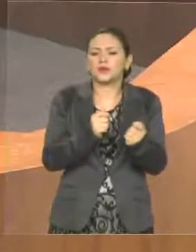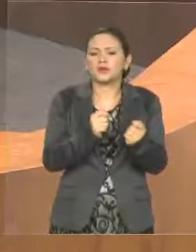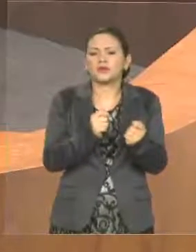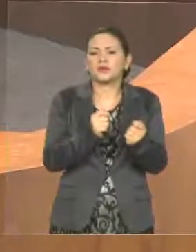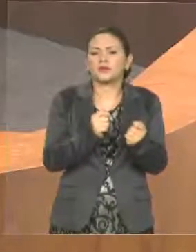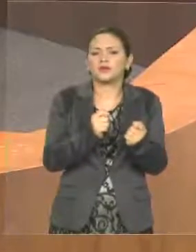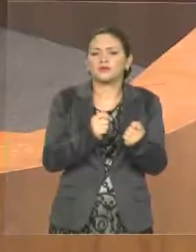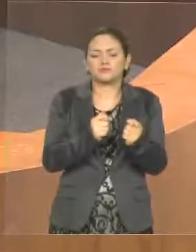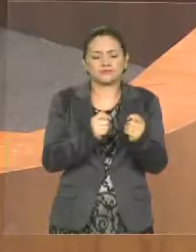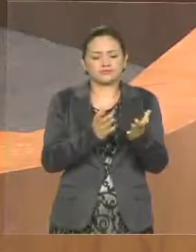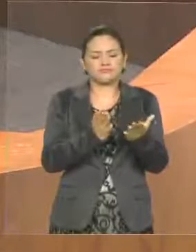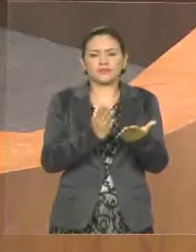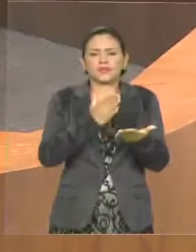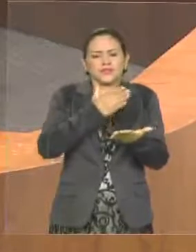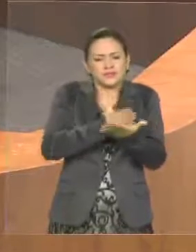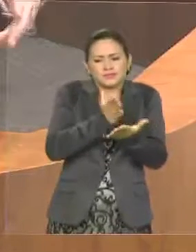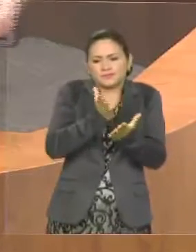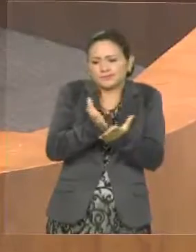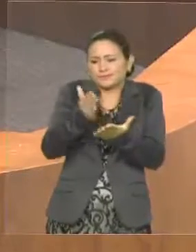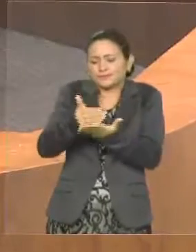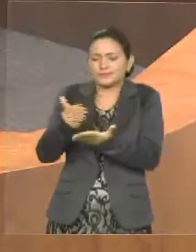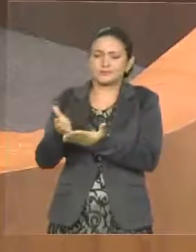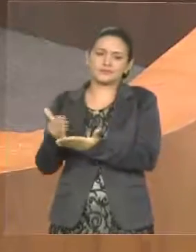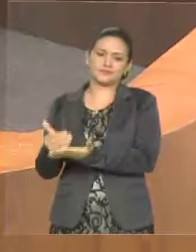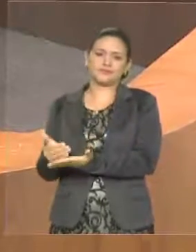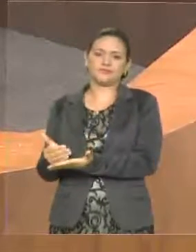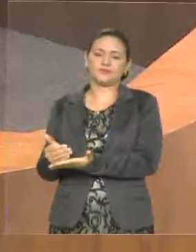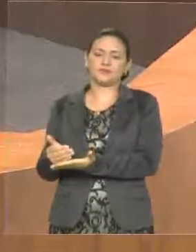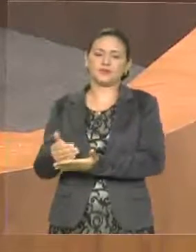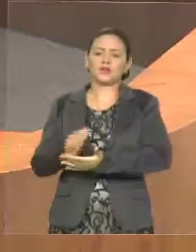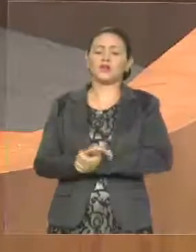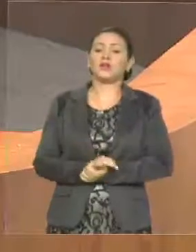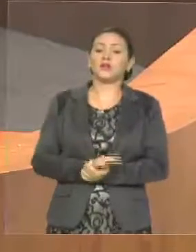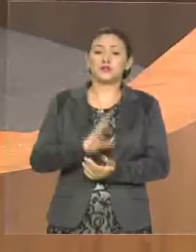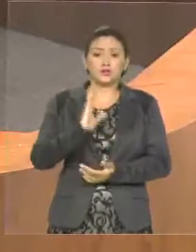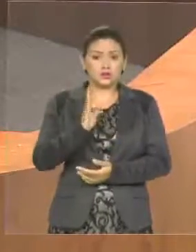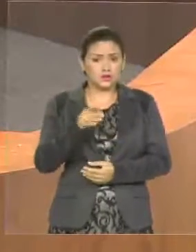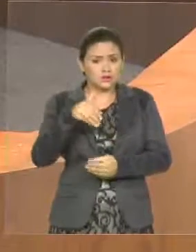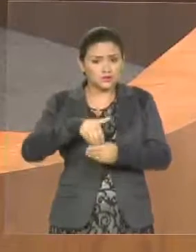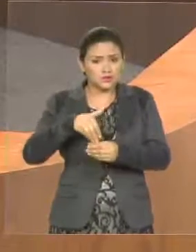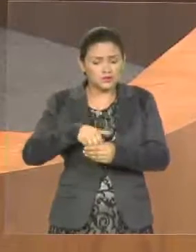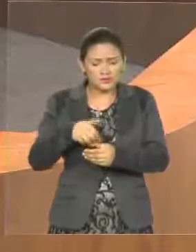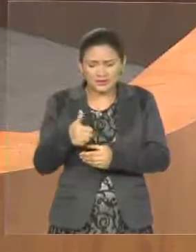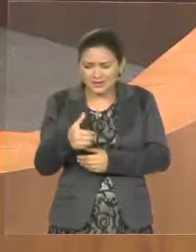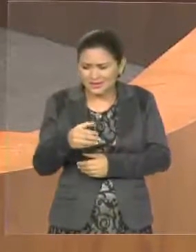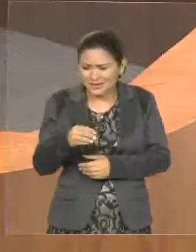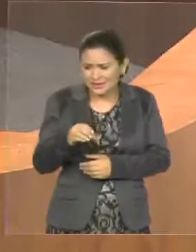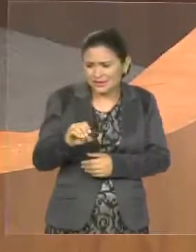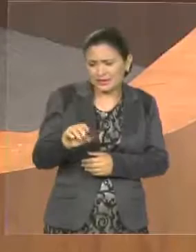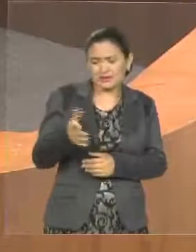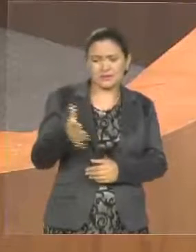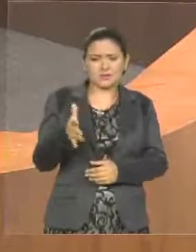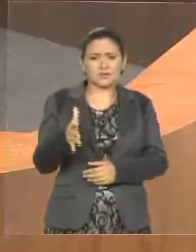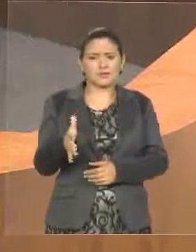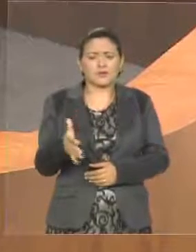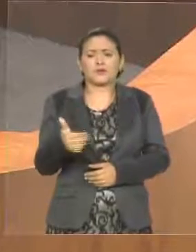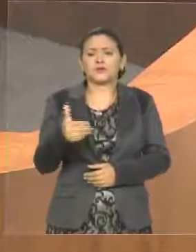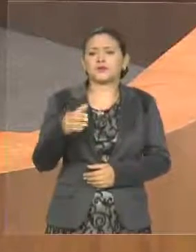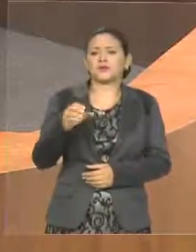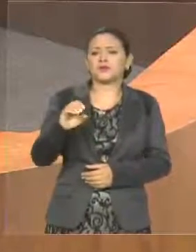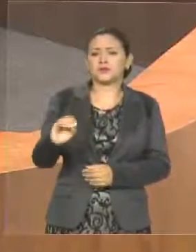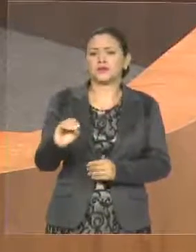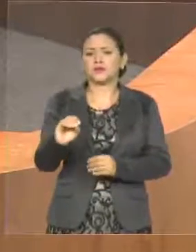ordem tributária, sem o mínimo diálogo, sendo aqui esse anexo do Palácio dos Leões,